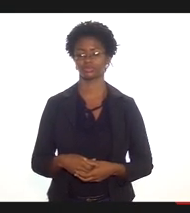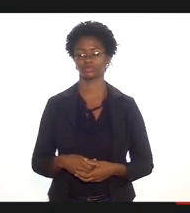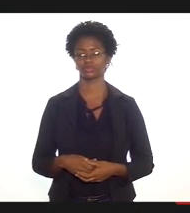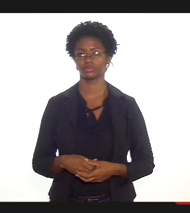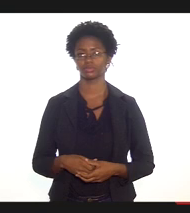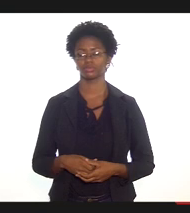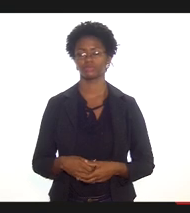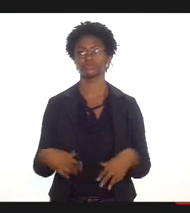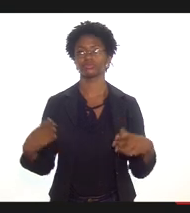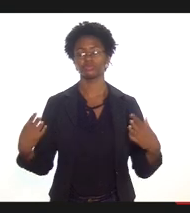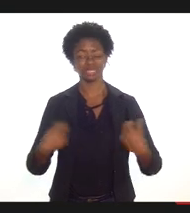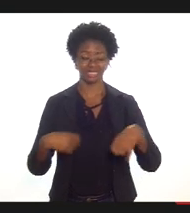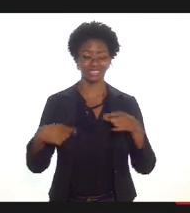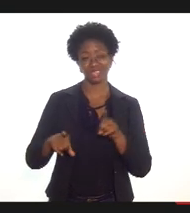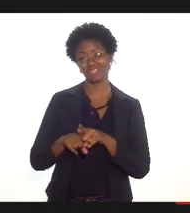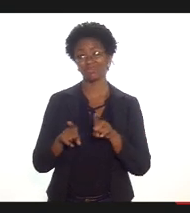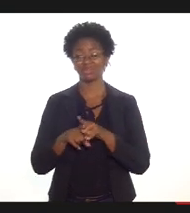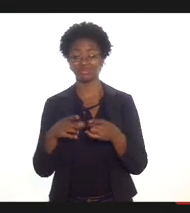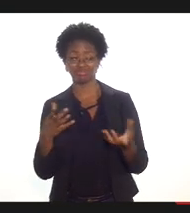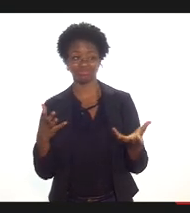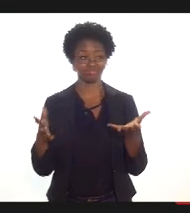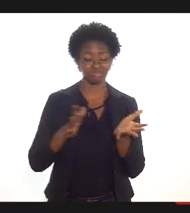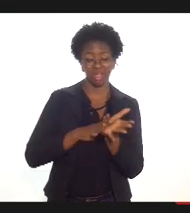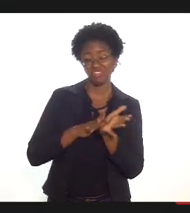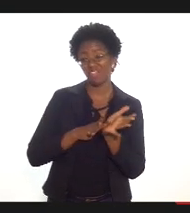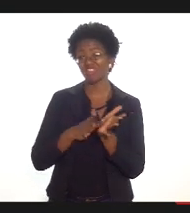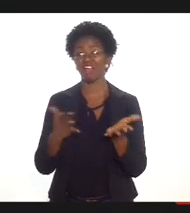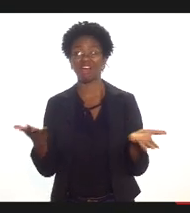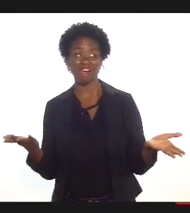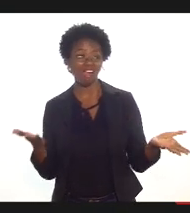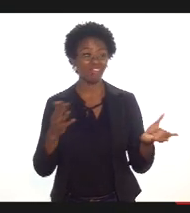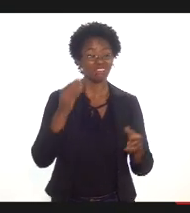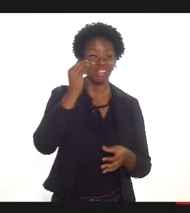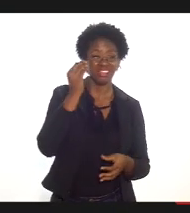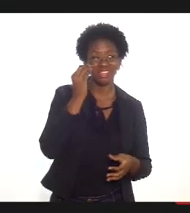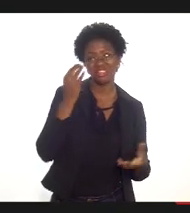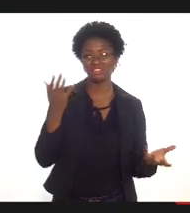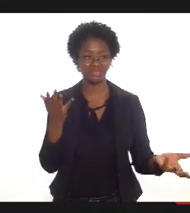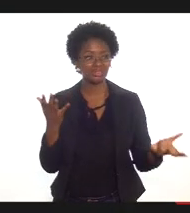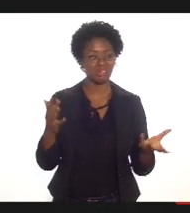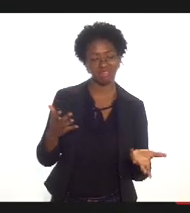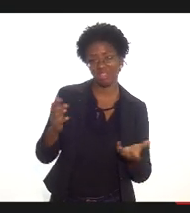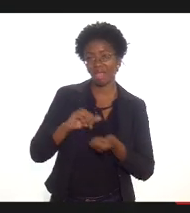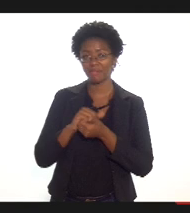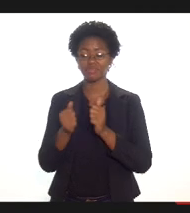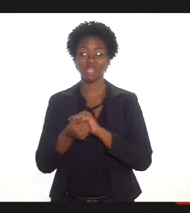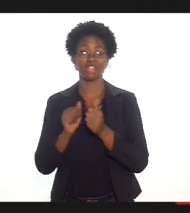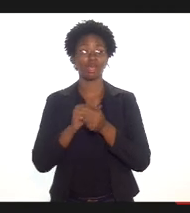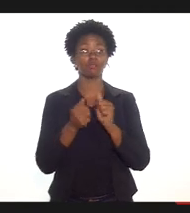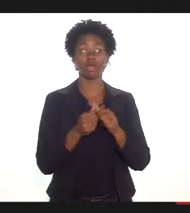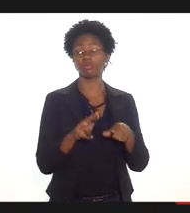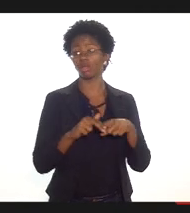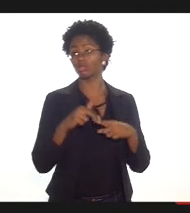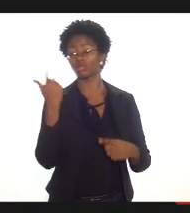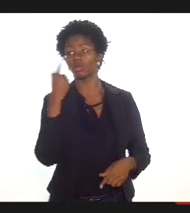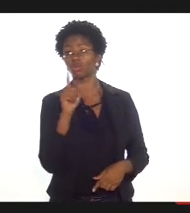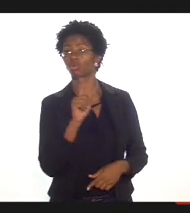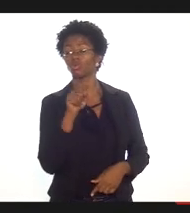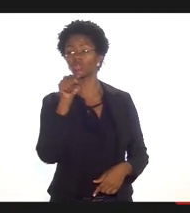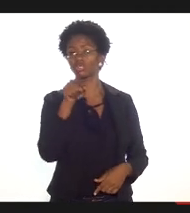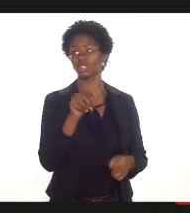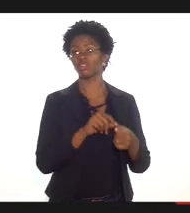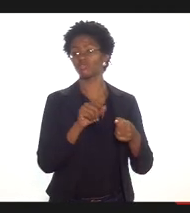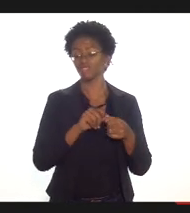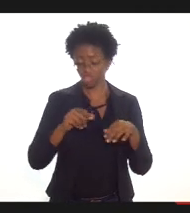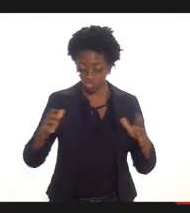estar tampando, né, aí o sol com a peneira, porque a gente não consegue fazer com que essa